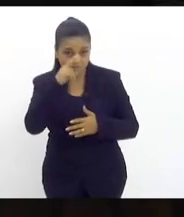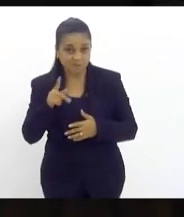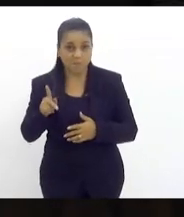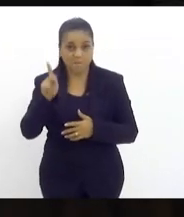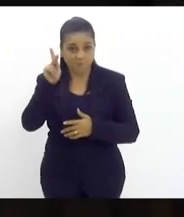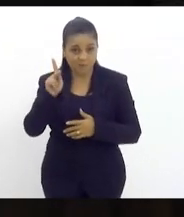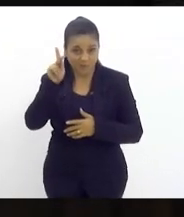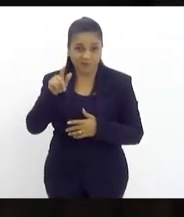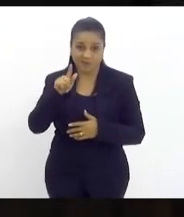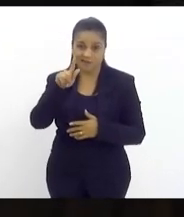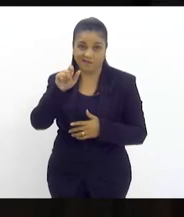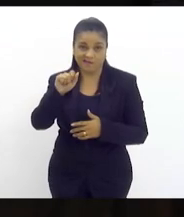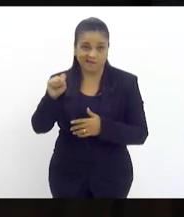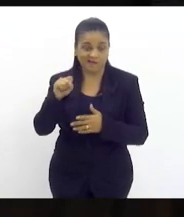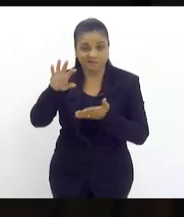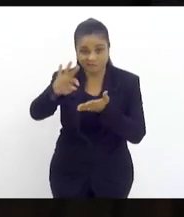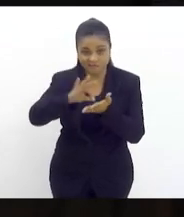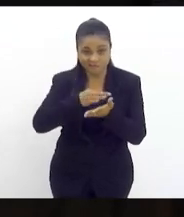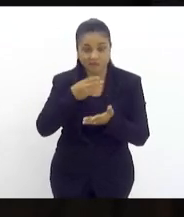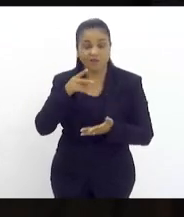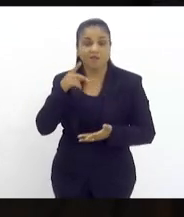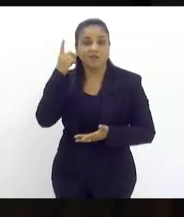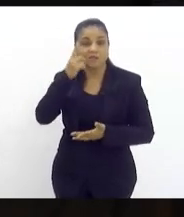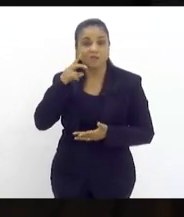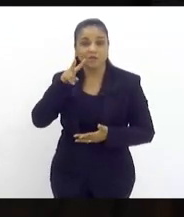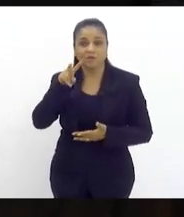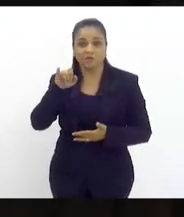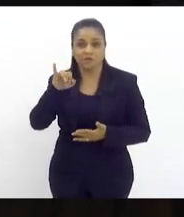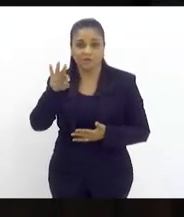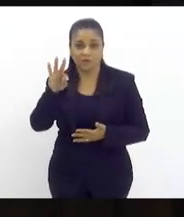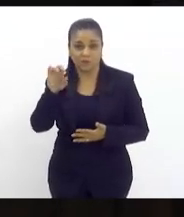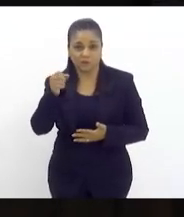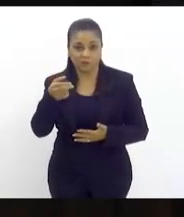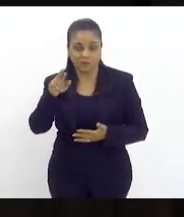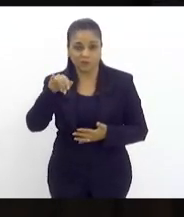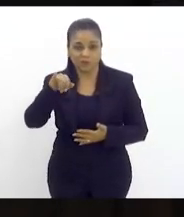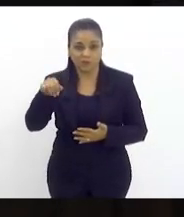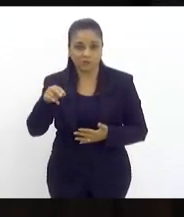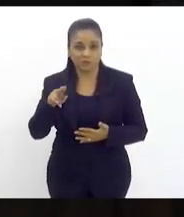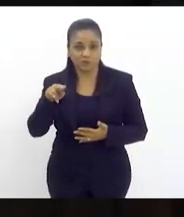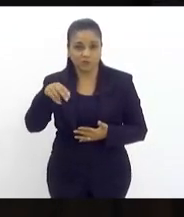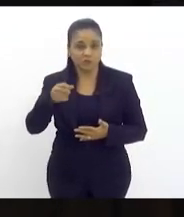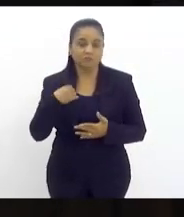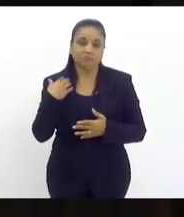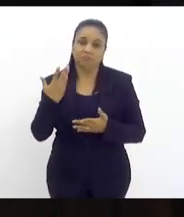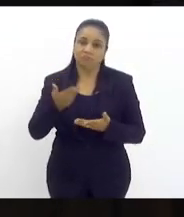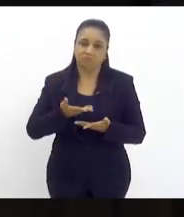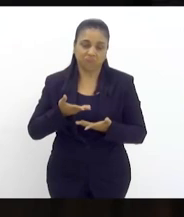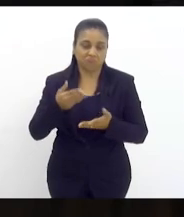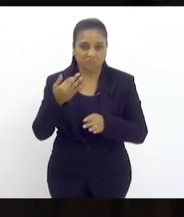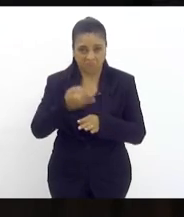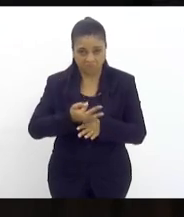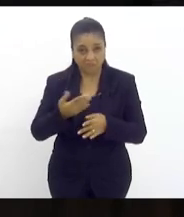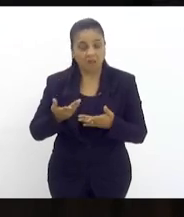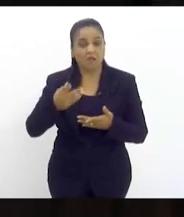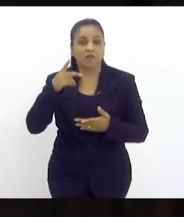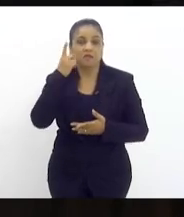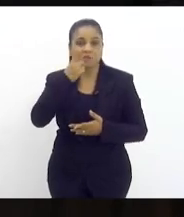Próximo orador inscrito é o nobre deputado Vitor Júnior. Não se encontrando presente, deputado Antônio